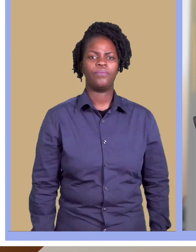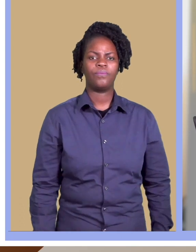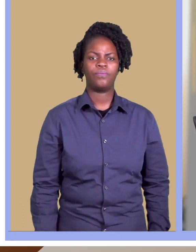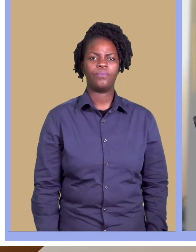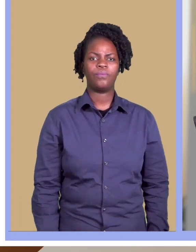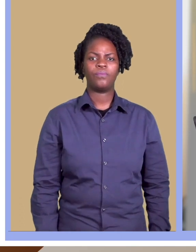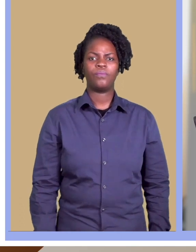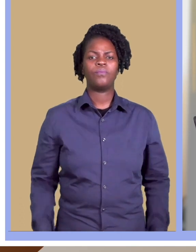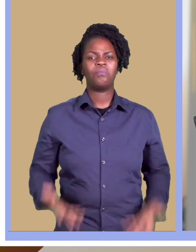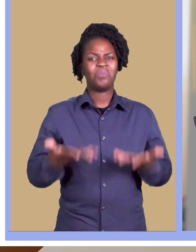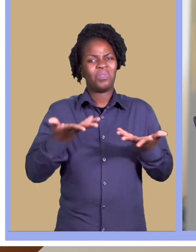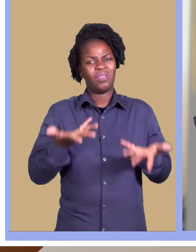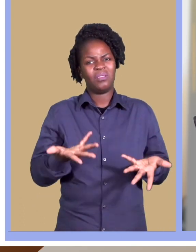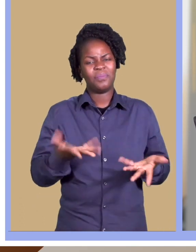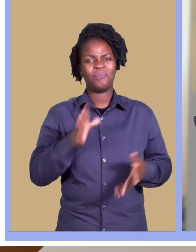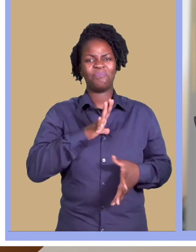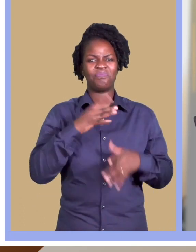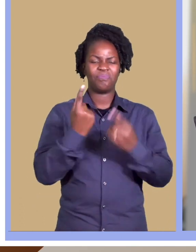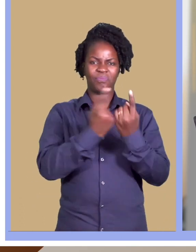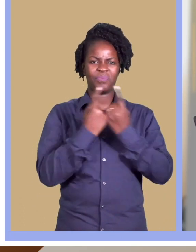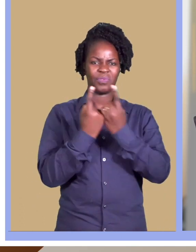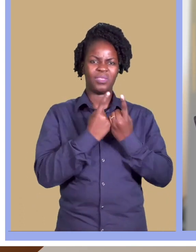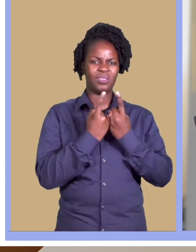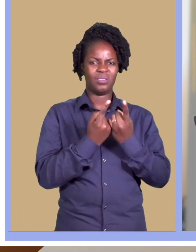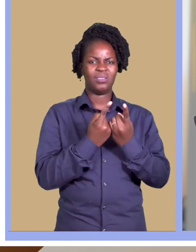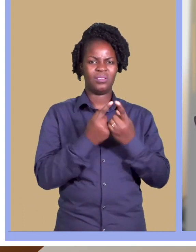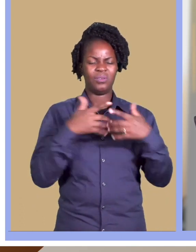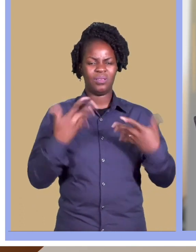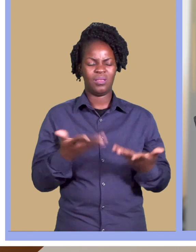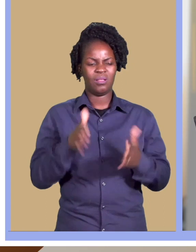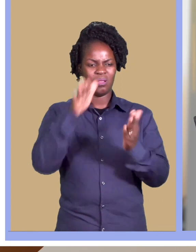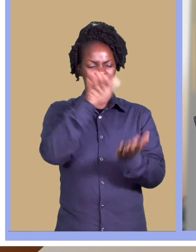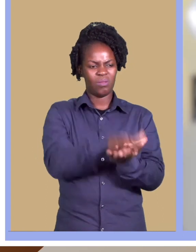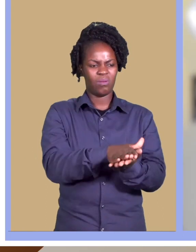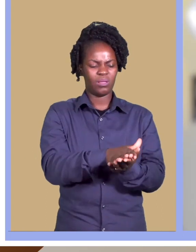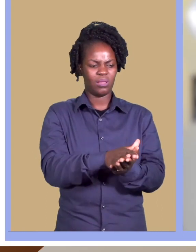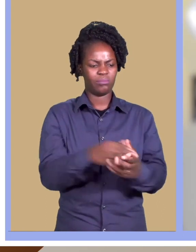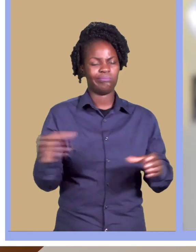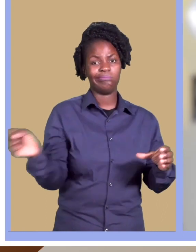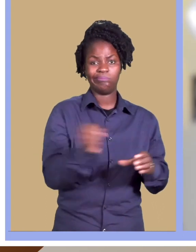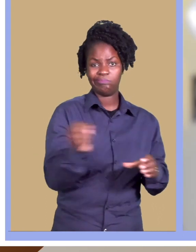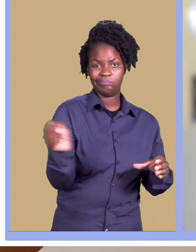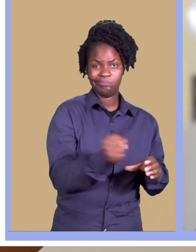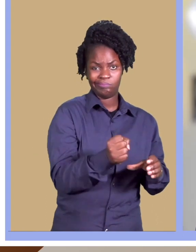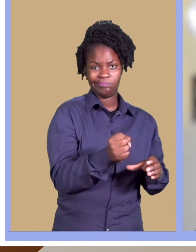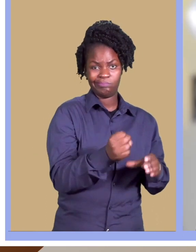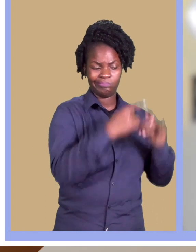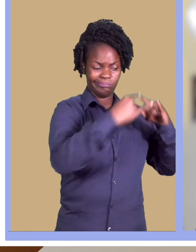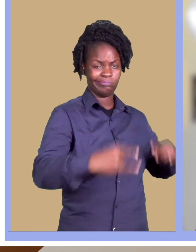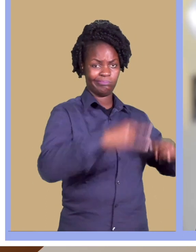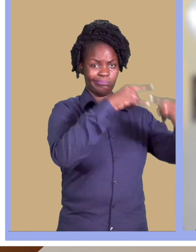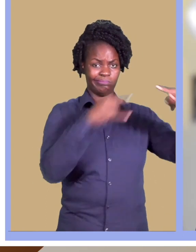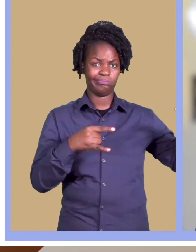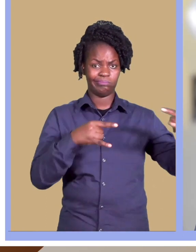coisa, olhando a questão dos centros de acomodação, que FAMOD também tem trabalhado